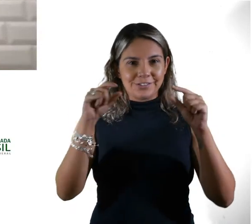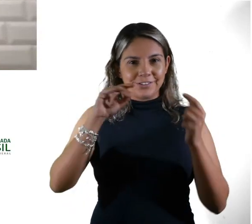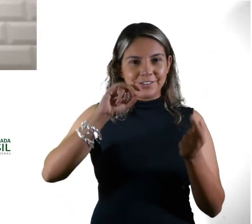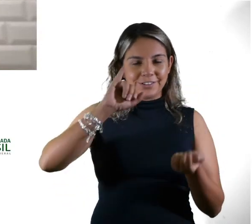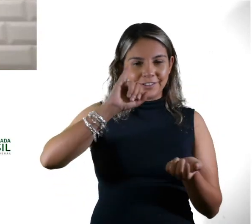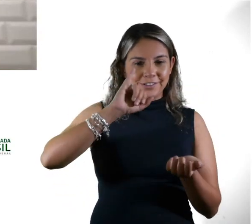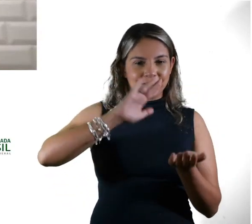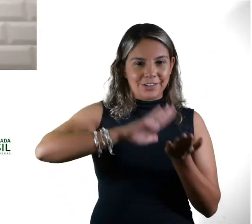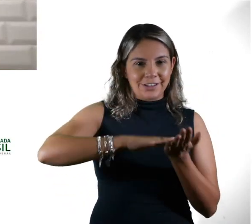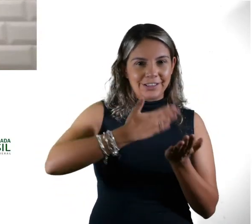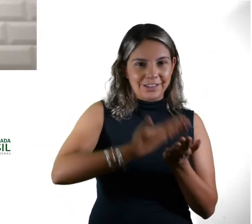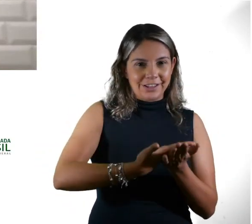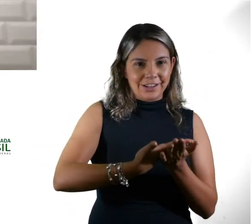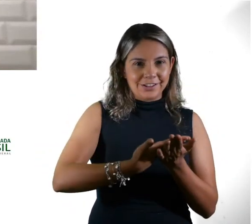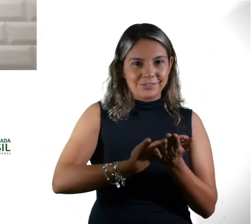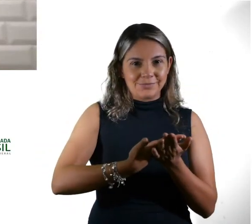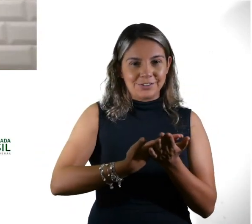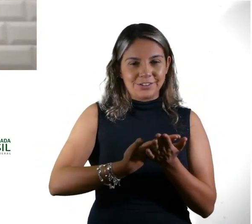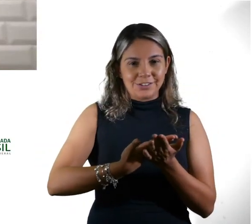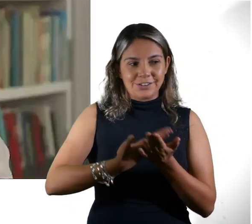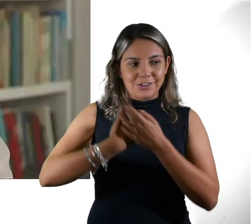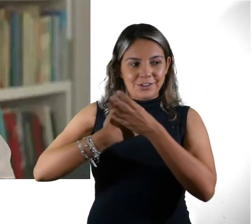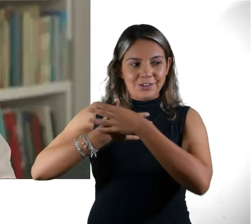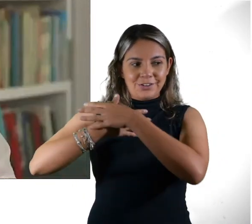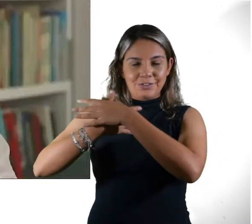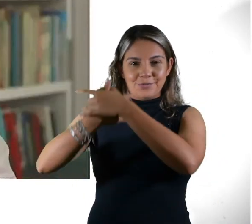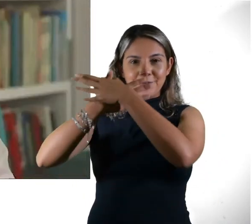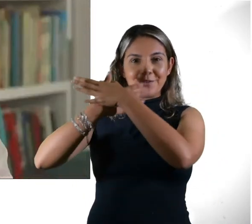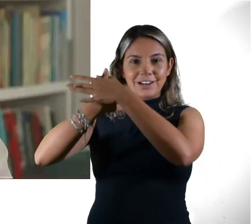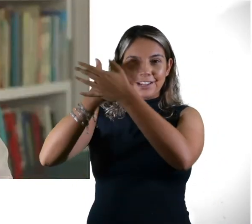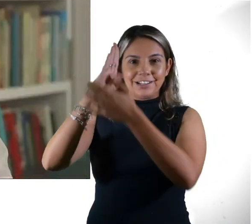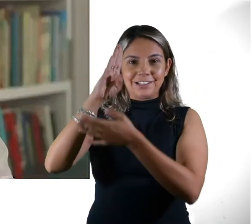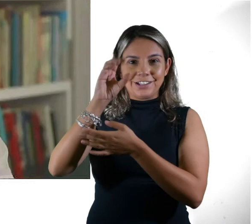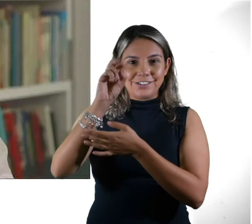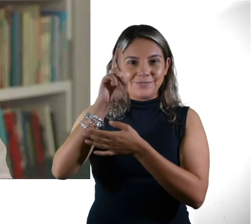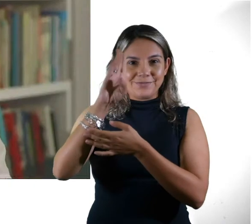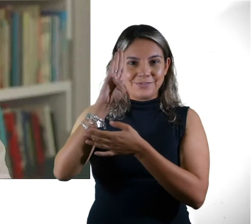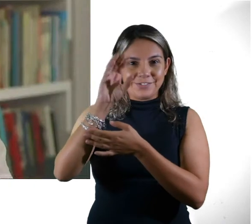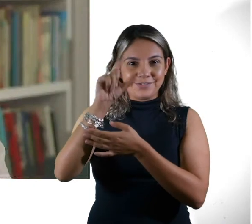O Intérprete de Borboletas. Você conhece ele?